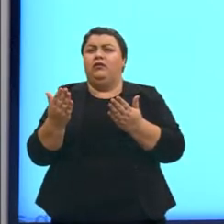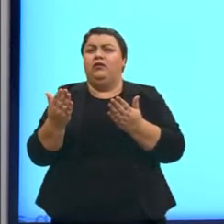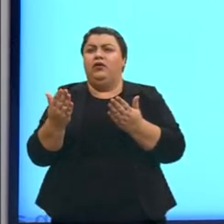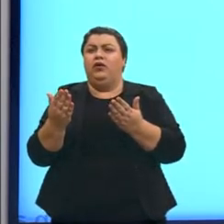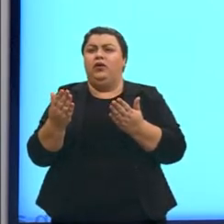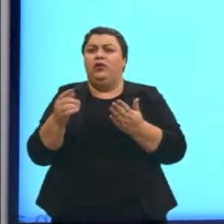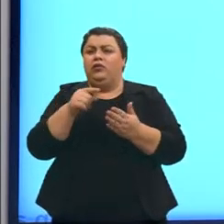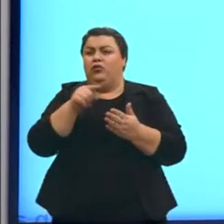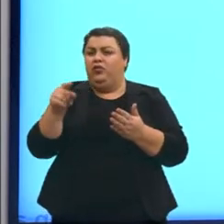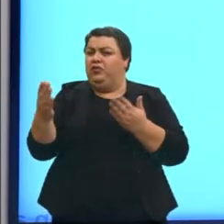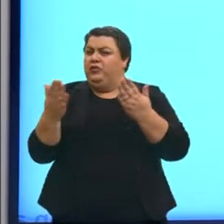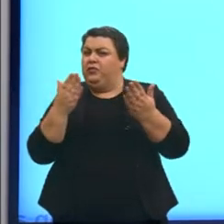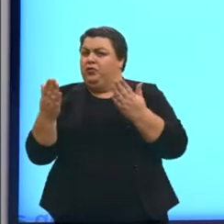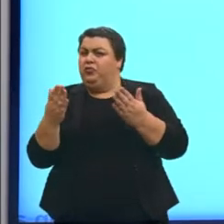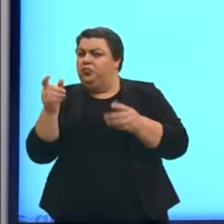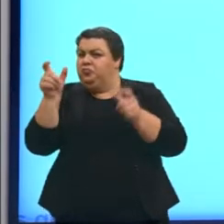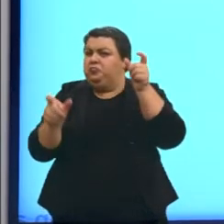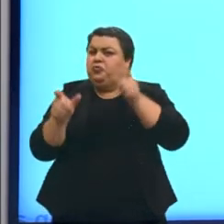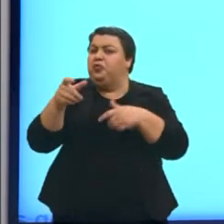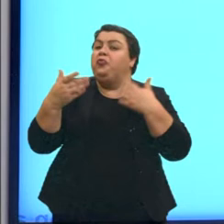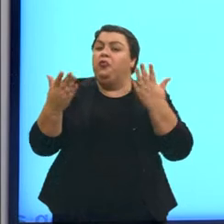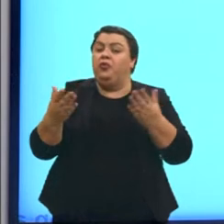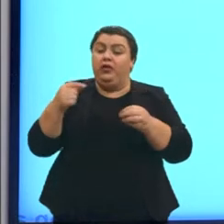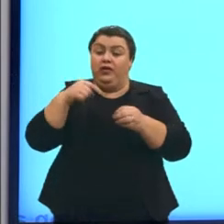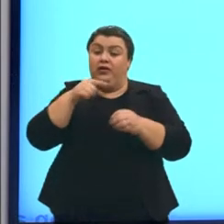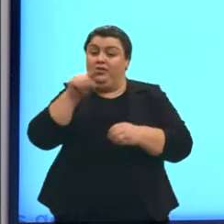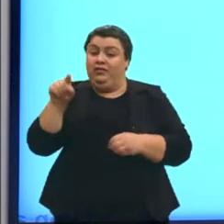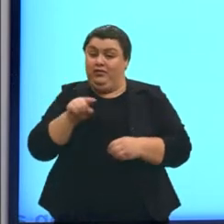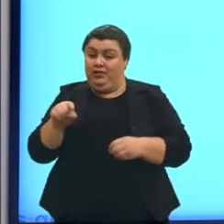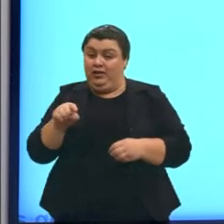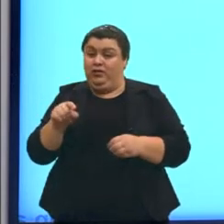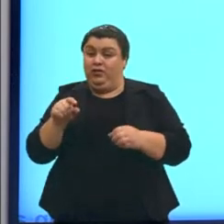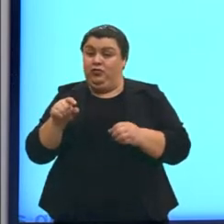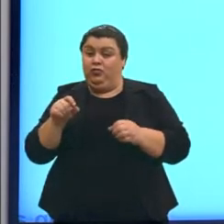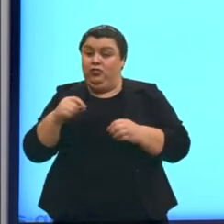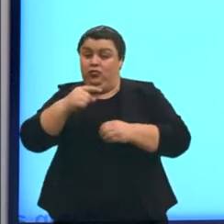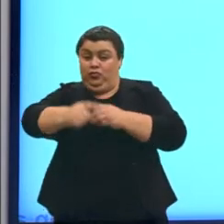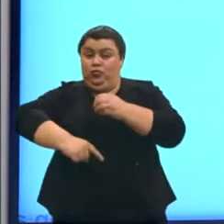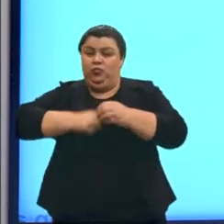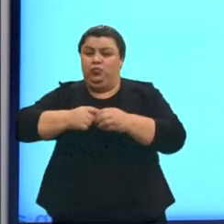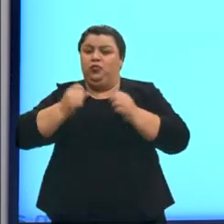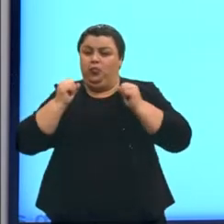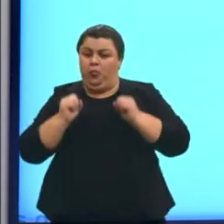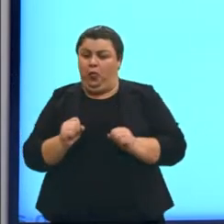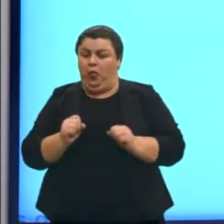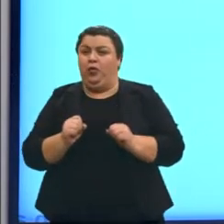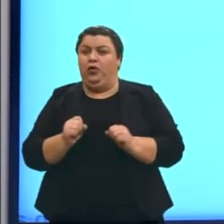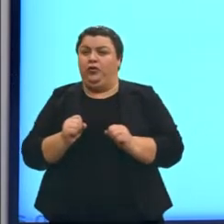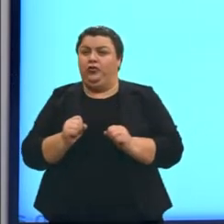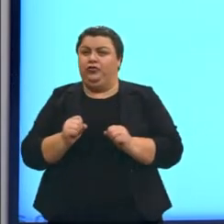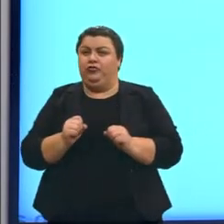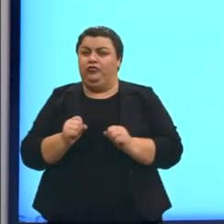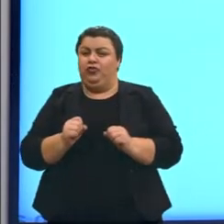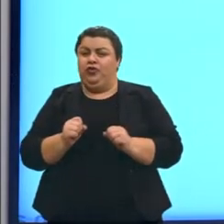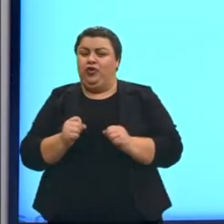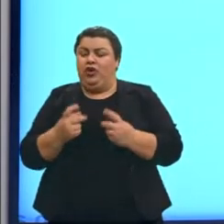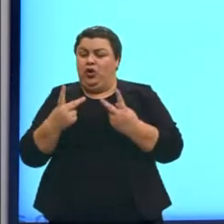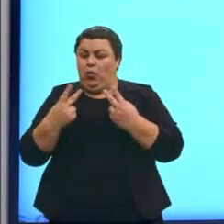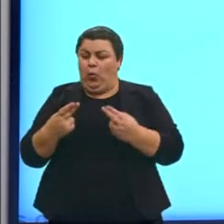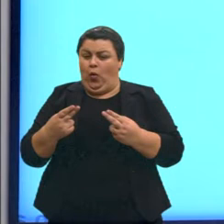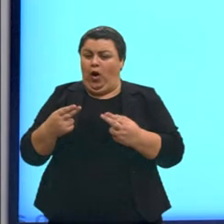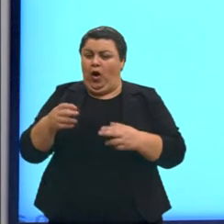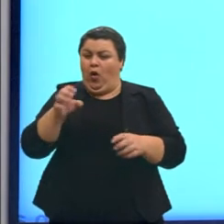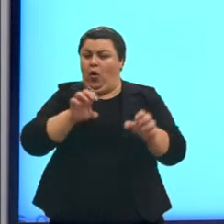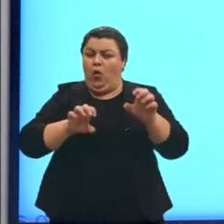semelhantes usar os outros né esses átomos eles podem ser sim si mesmo elemento químico no